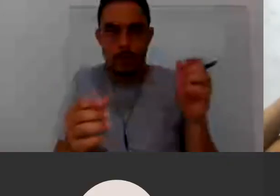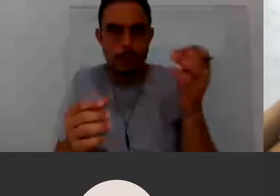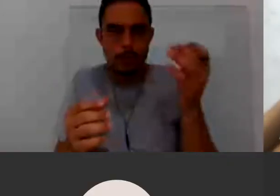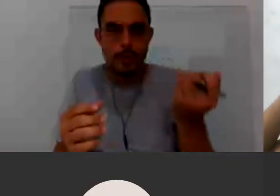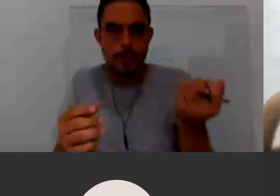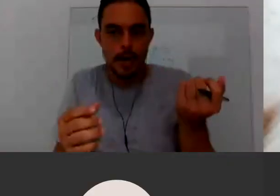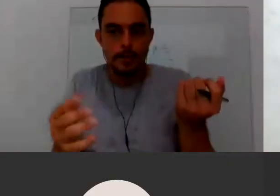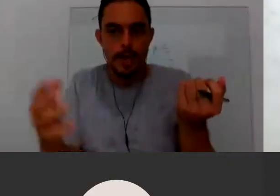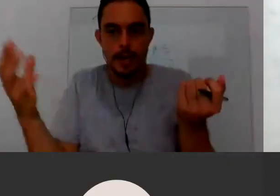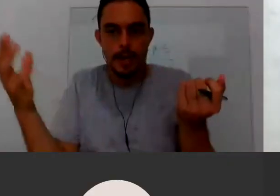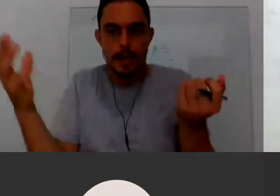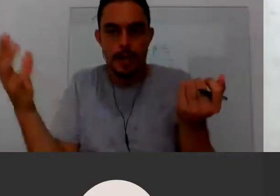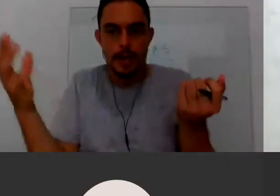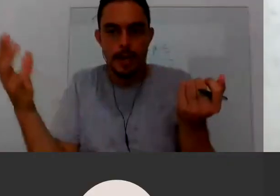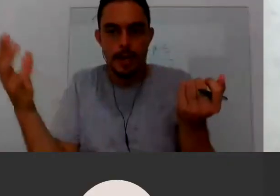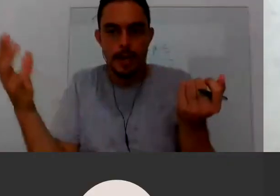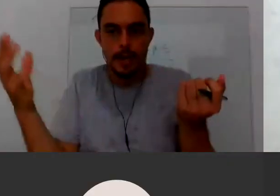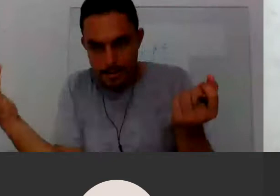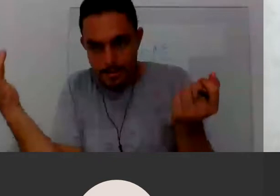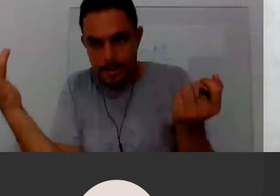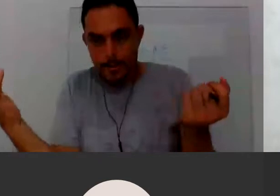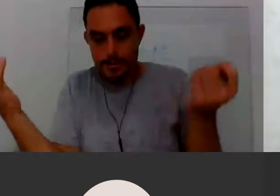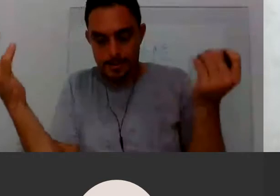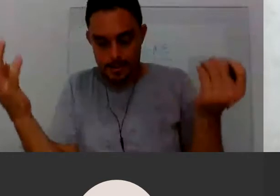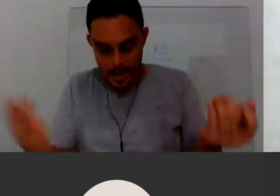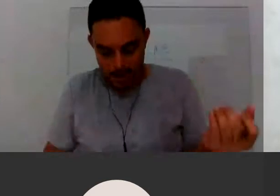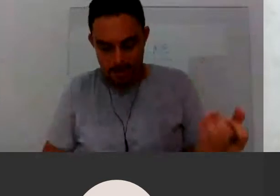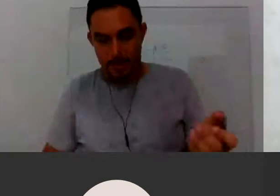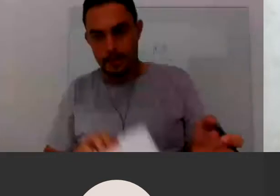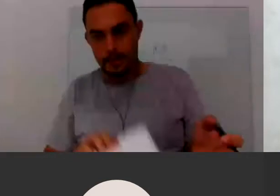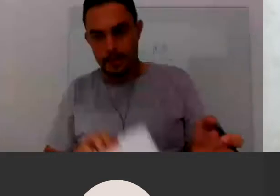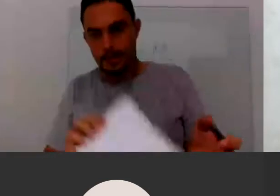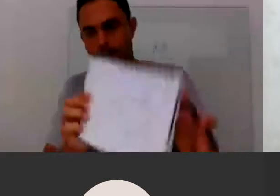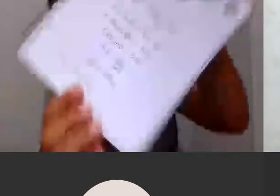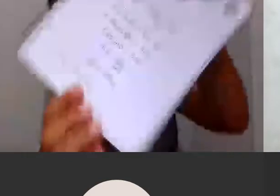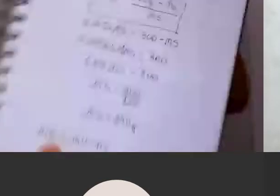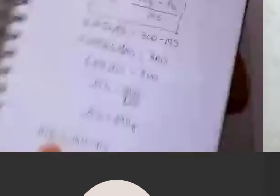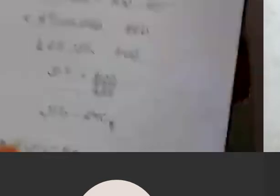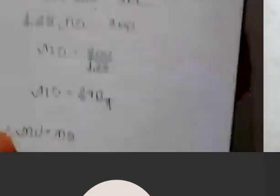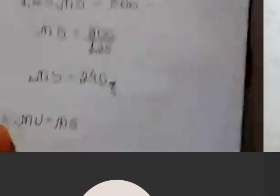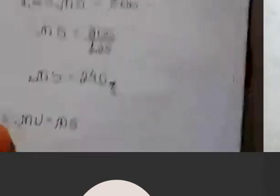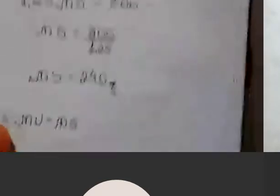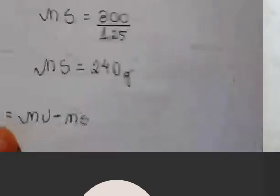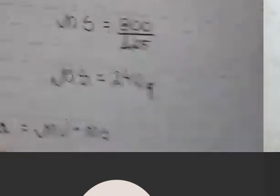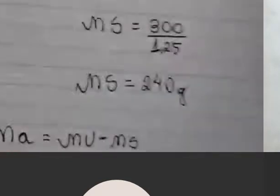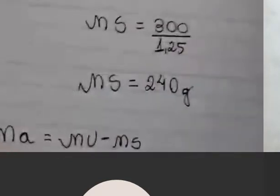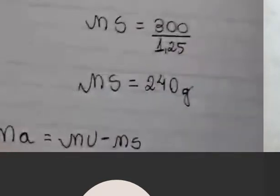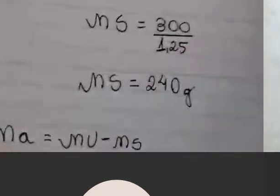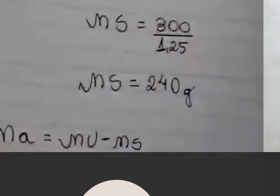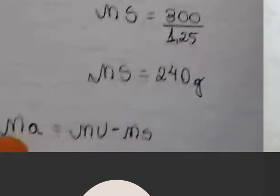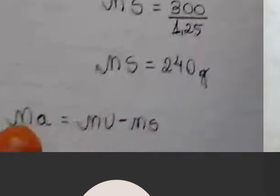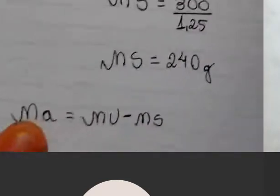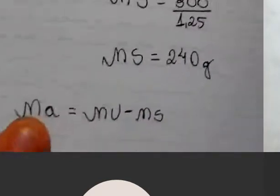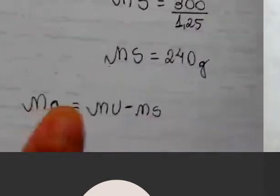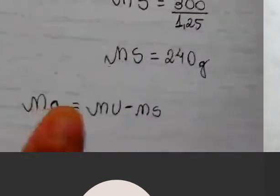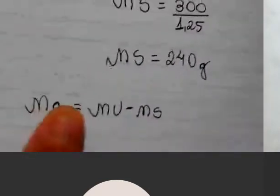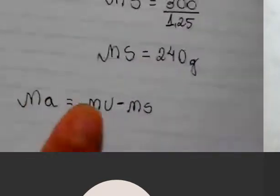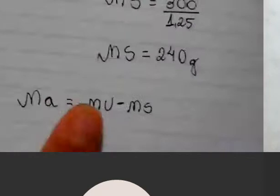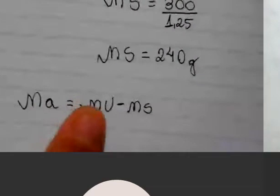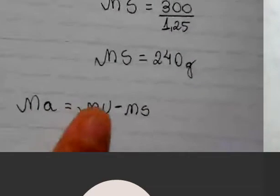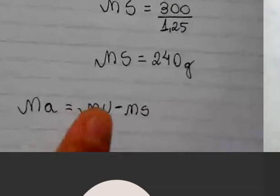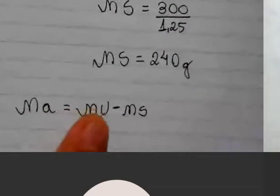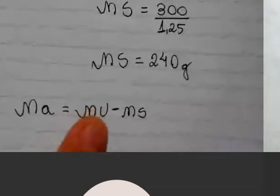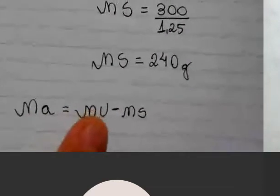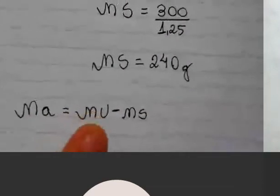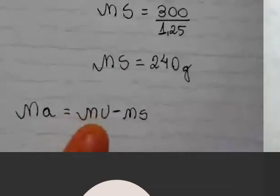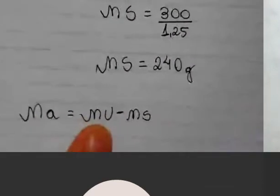água e tiro dela, ou subtraio dela a quantidade da massa da amostra seca, que é isso que a equação está dizendo aqui, ó, a massa